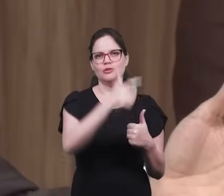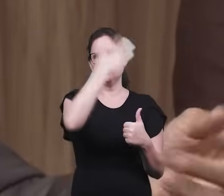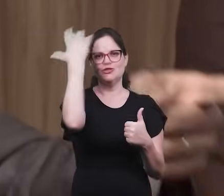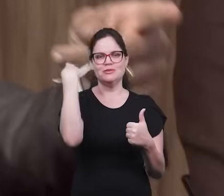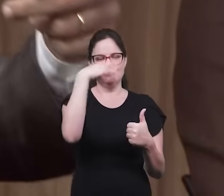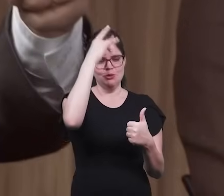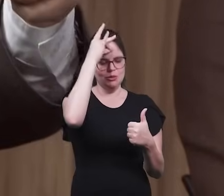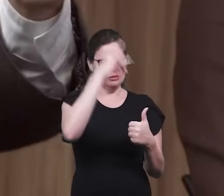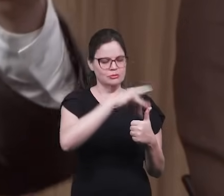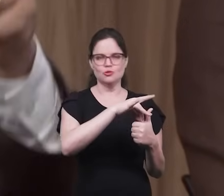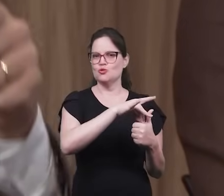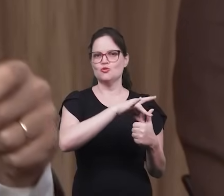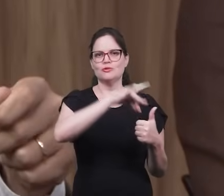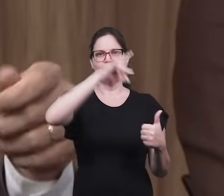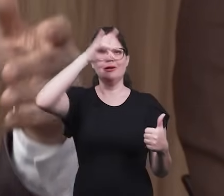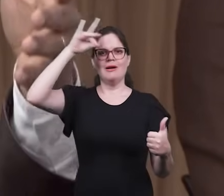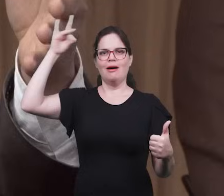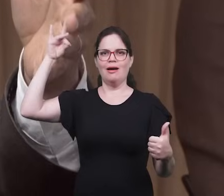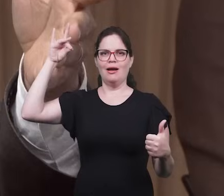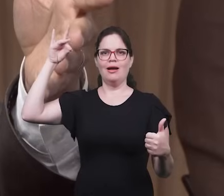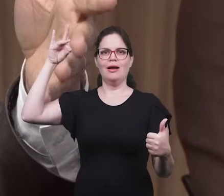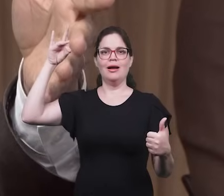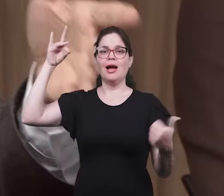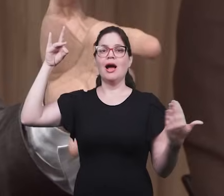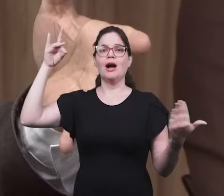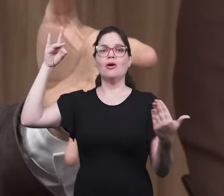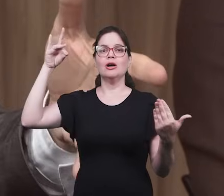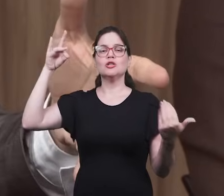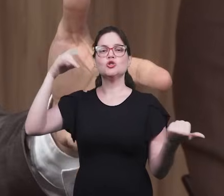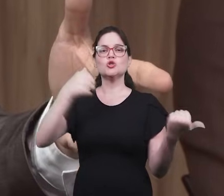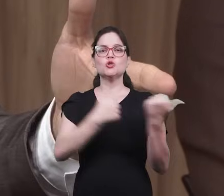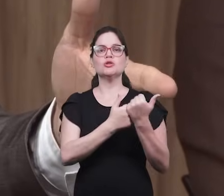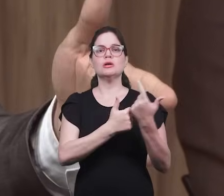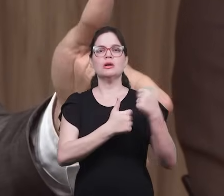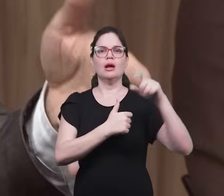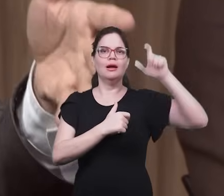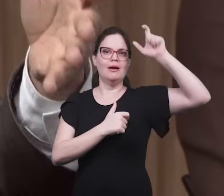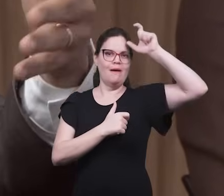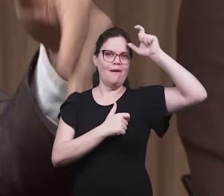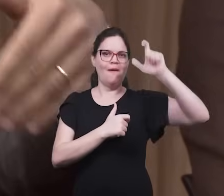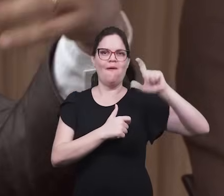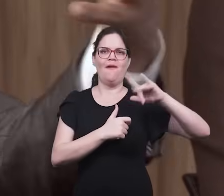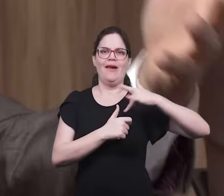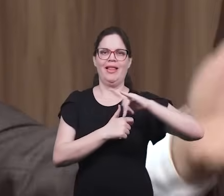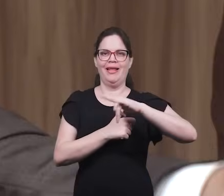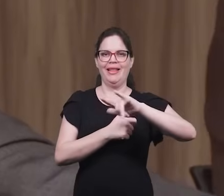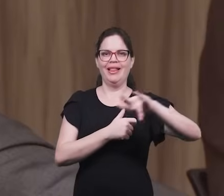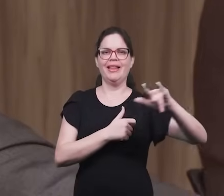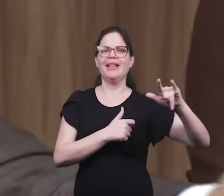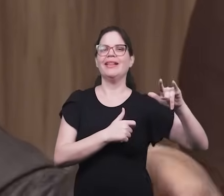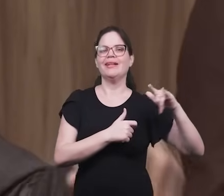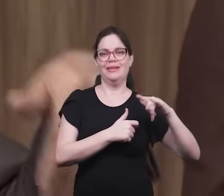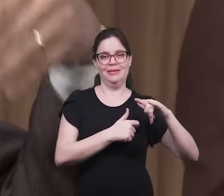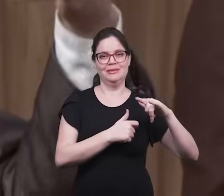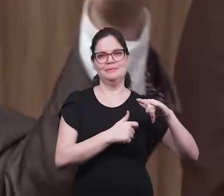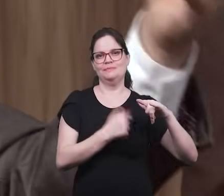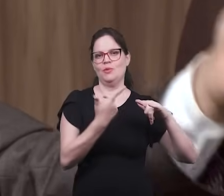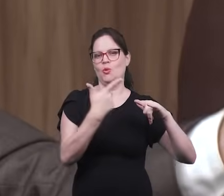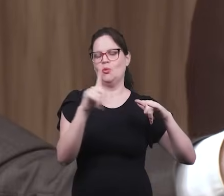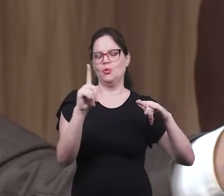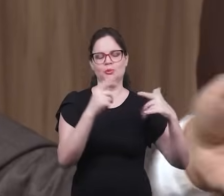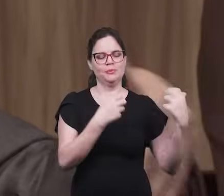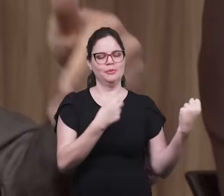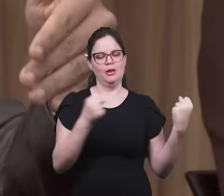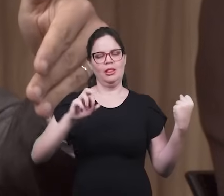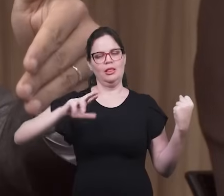Espírito Santo. Estava debaixo de um trono que não era o trono do Senhor Jesus. Governo. Era outro governo. Era outro